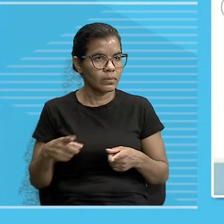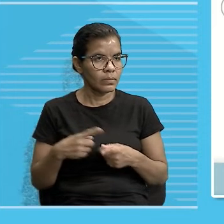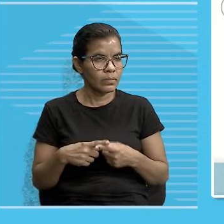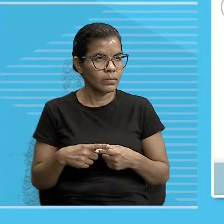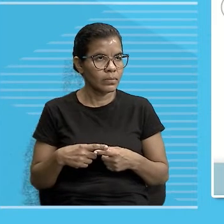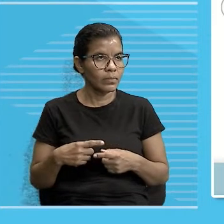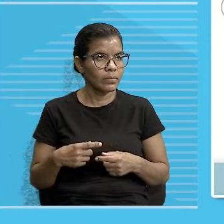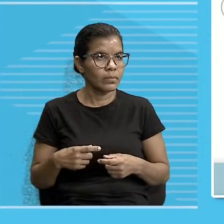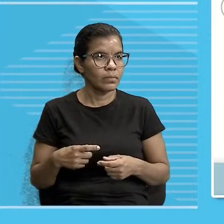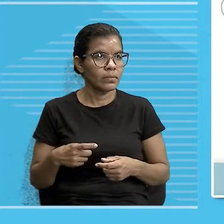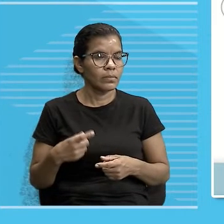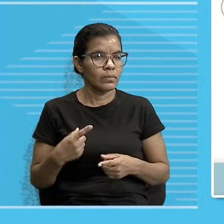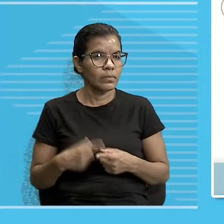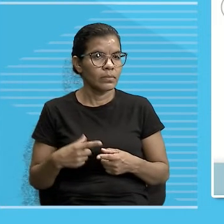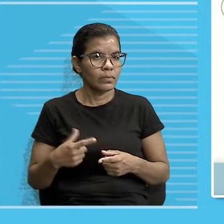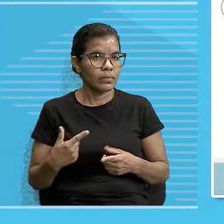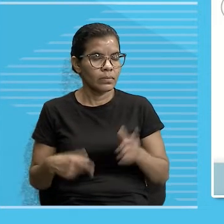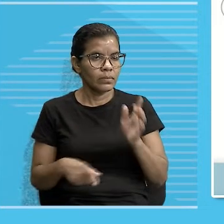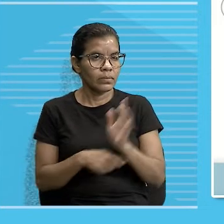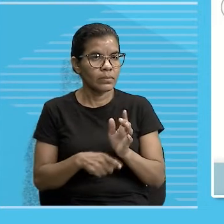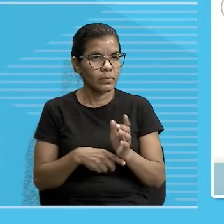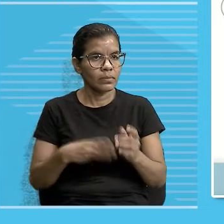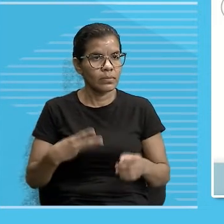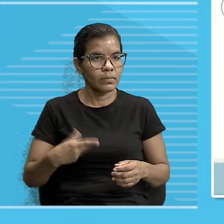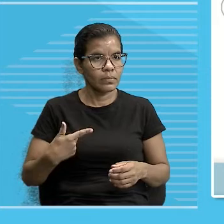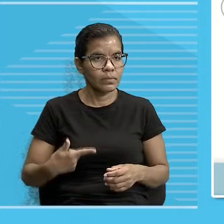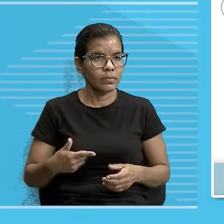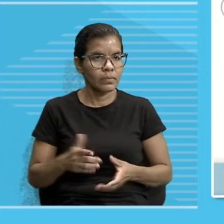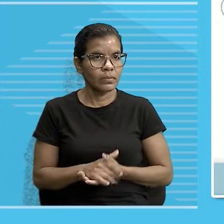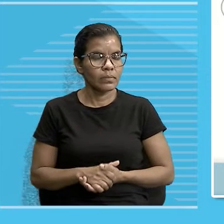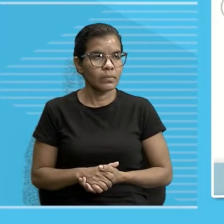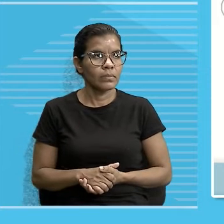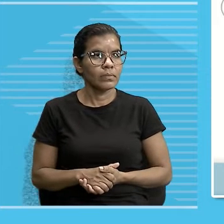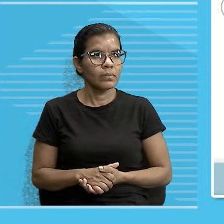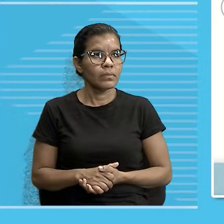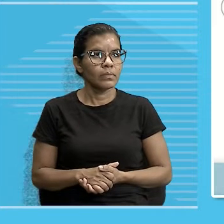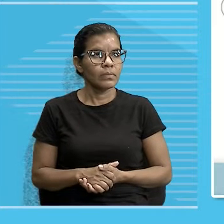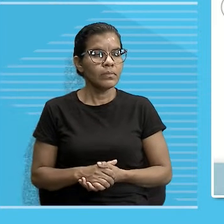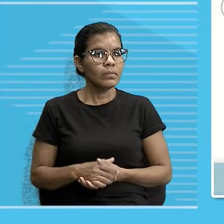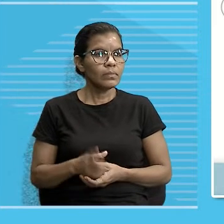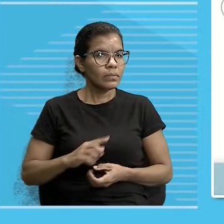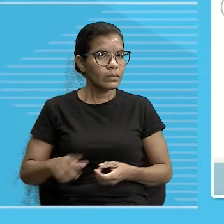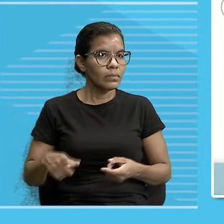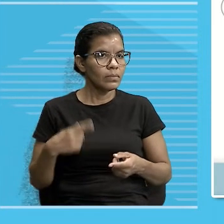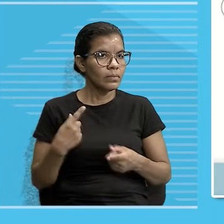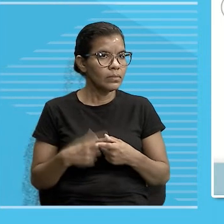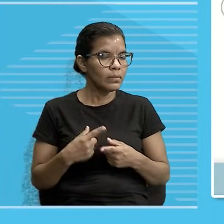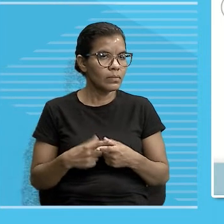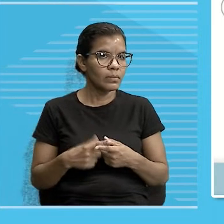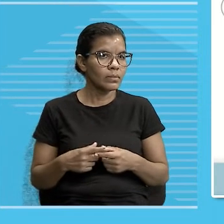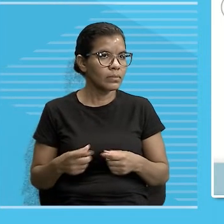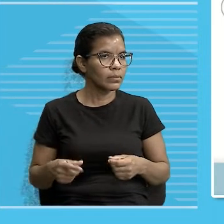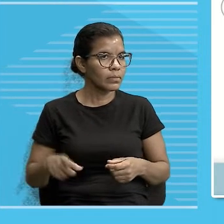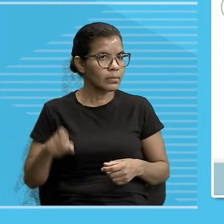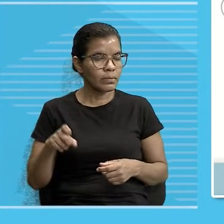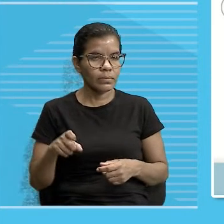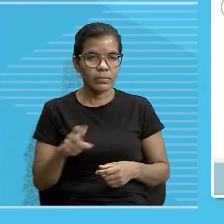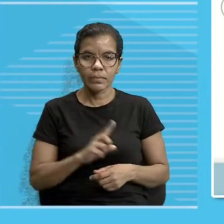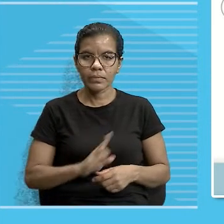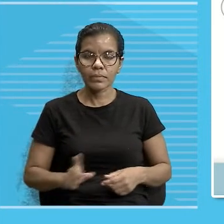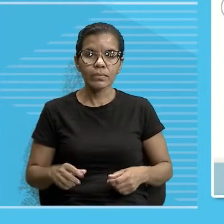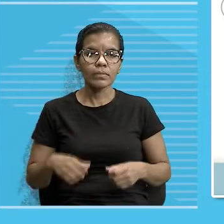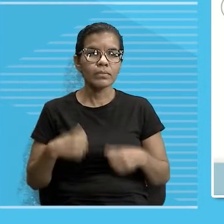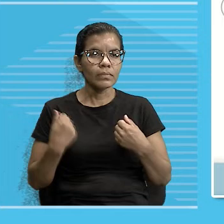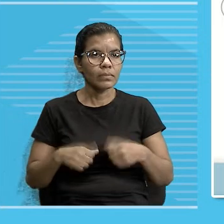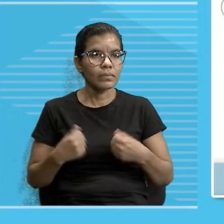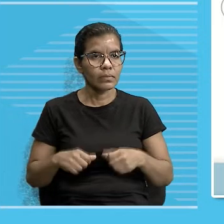vezes o termozinho x menos 32. Tá? Não vá multiplicar só o x, não. Você tem